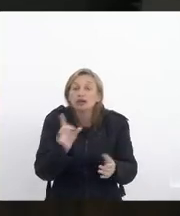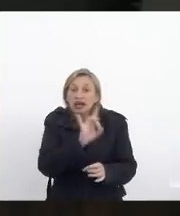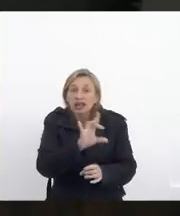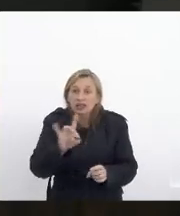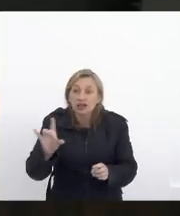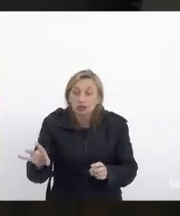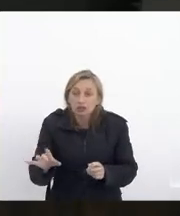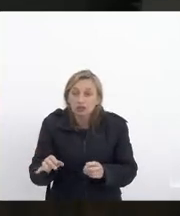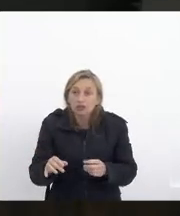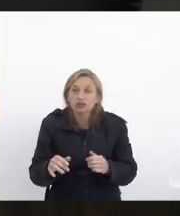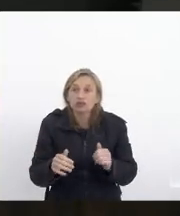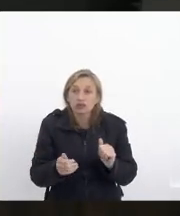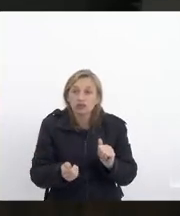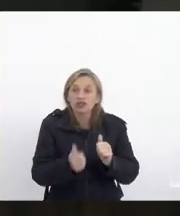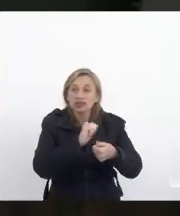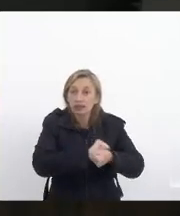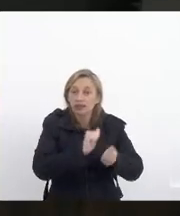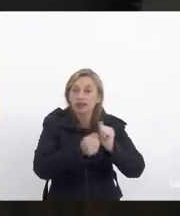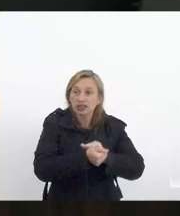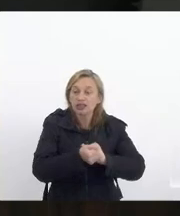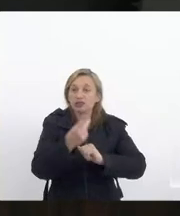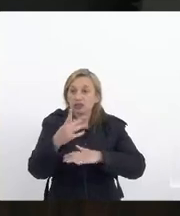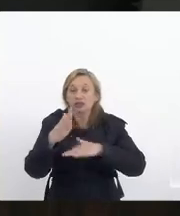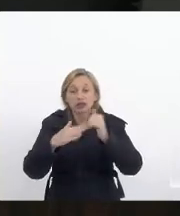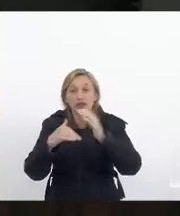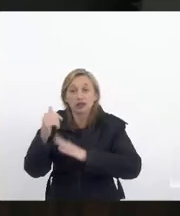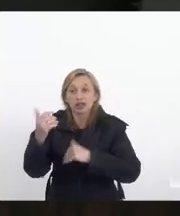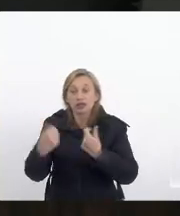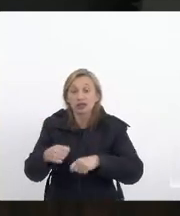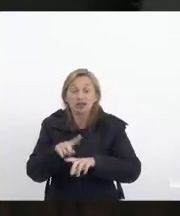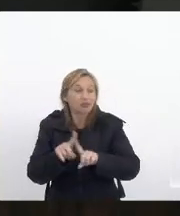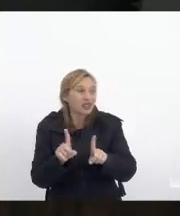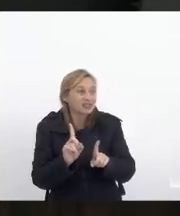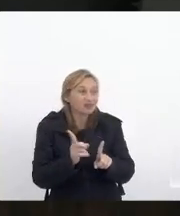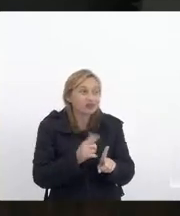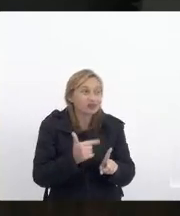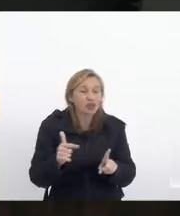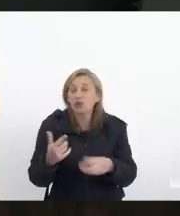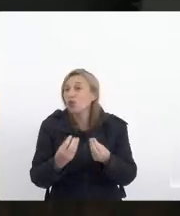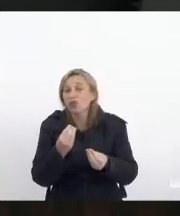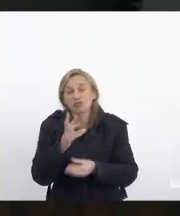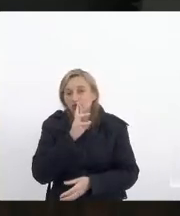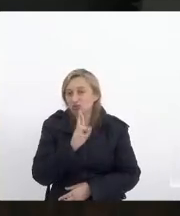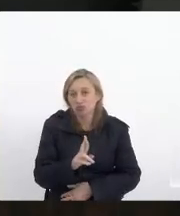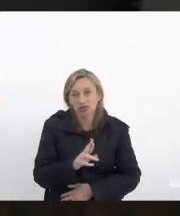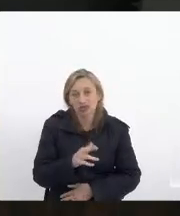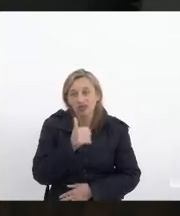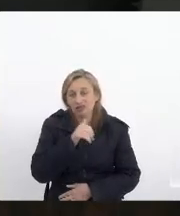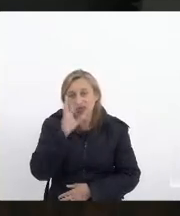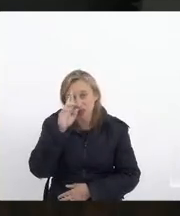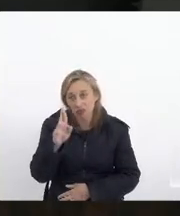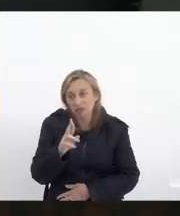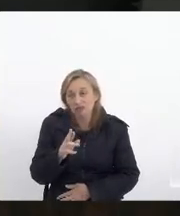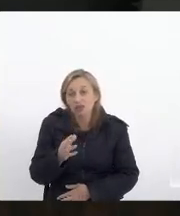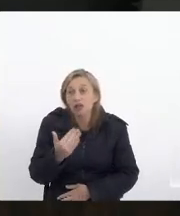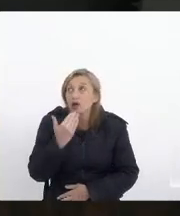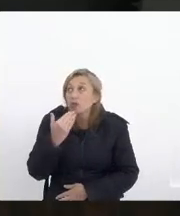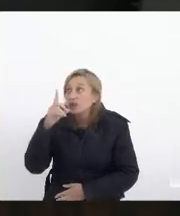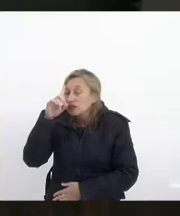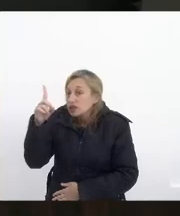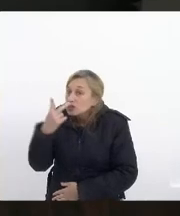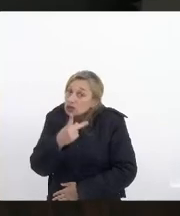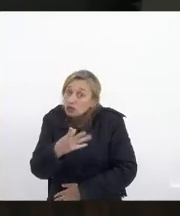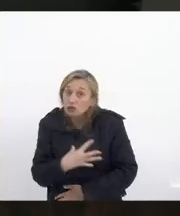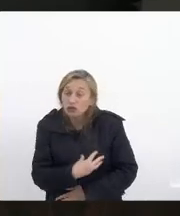vai se habilitando nas funções conforme a necessidade. Mas não, cara, nós não temos como dar essa resposta para a senhora. Eu rogo a Deus que seu